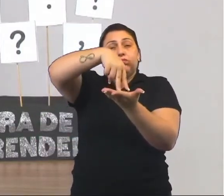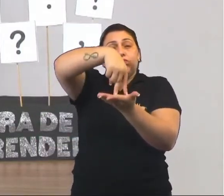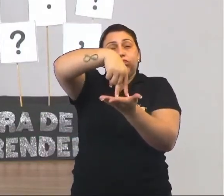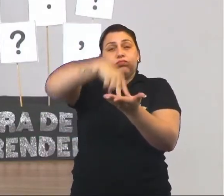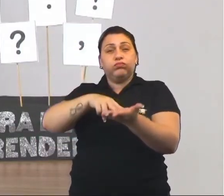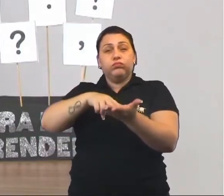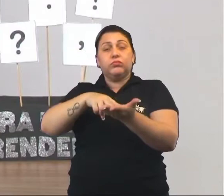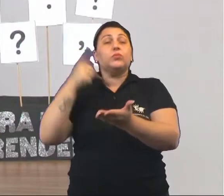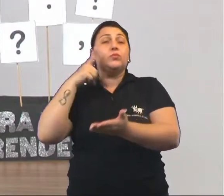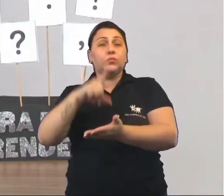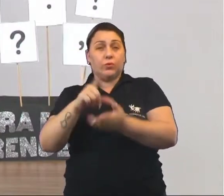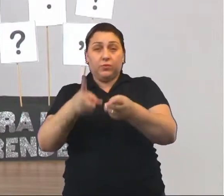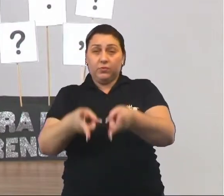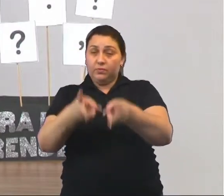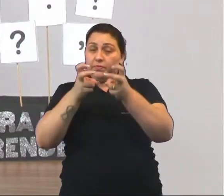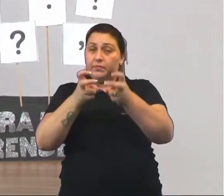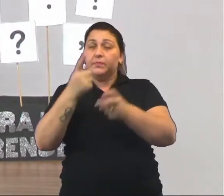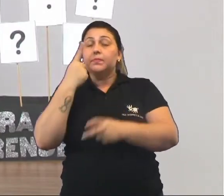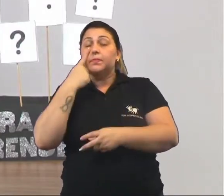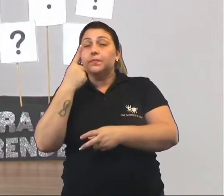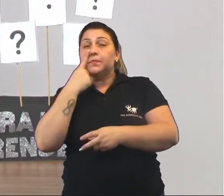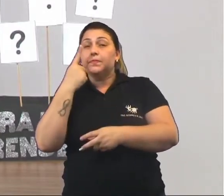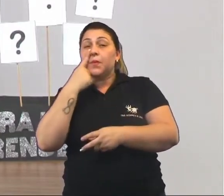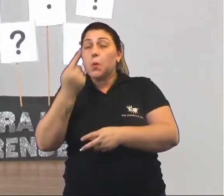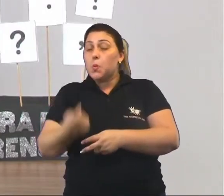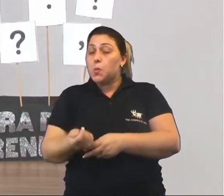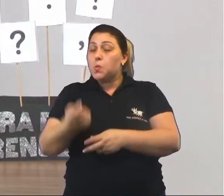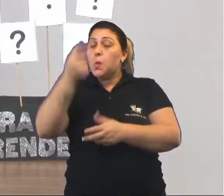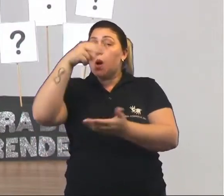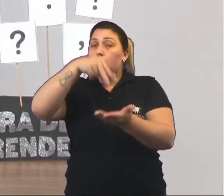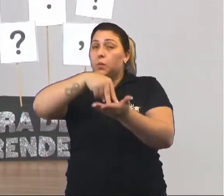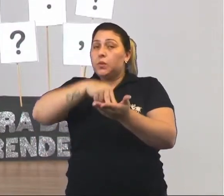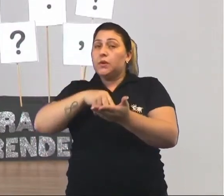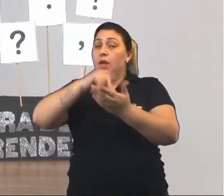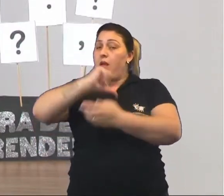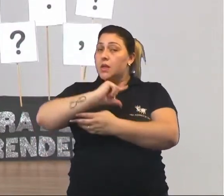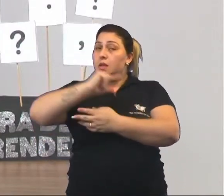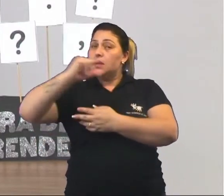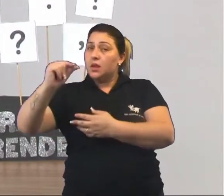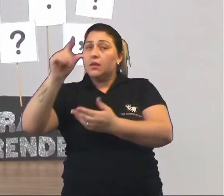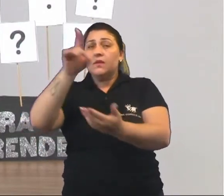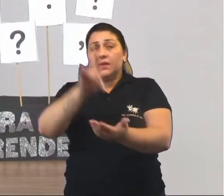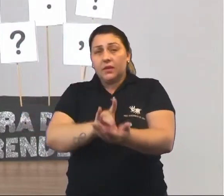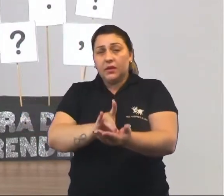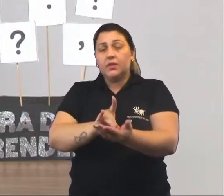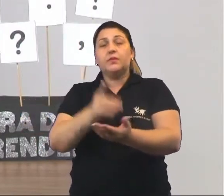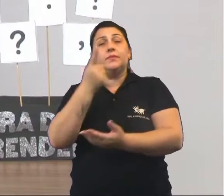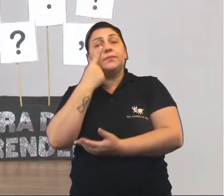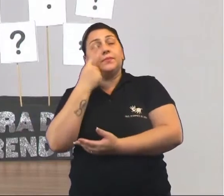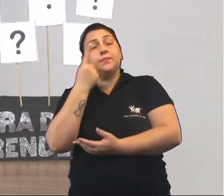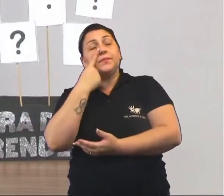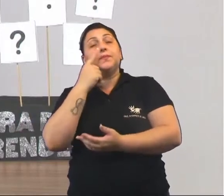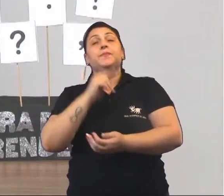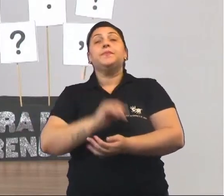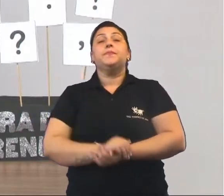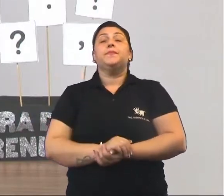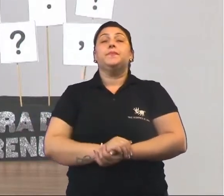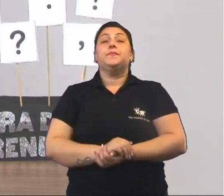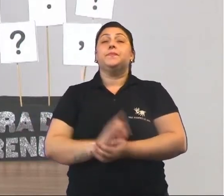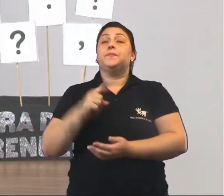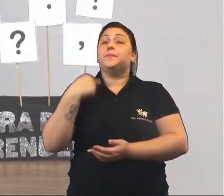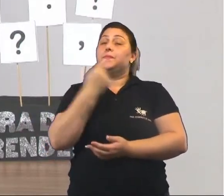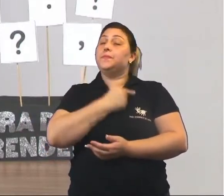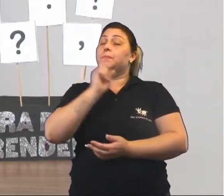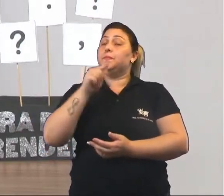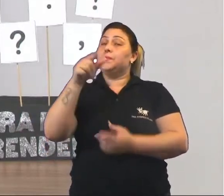Certo. Então, olha só, ele quase cai e aí ele sai dali, não é mesmo? Vamos lá. Vamos então para a